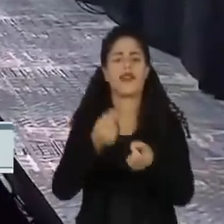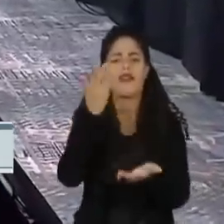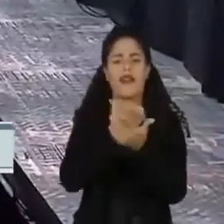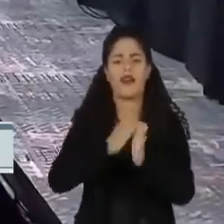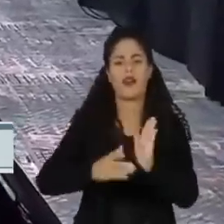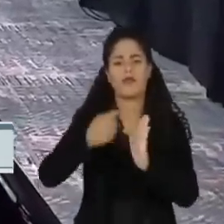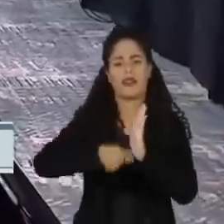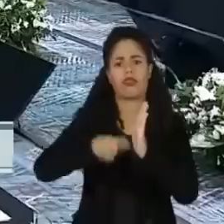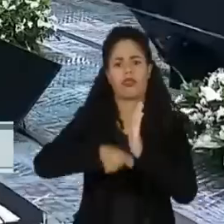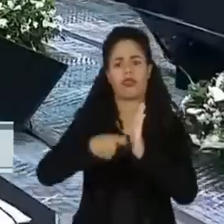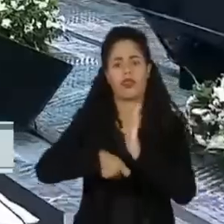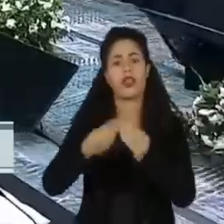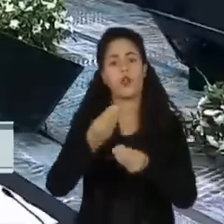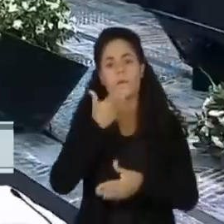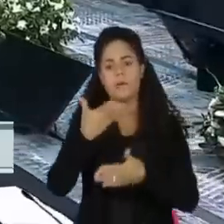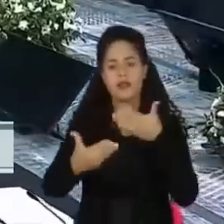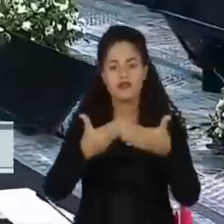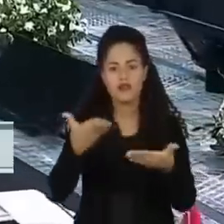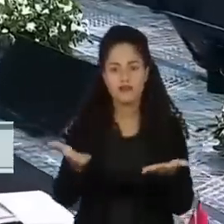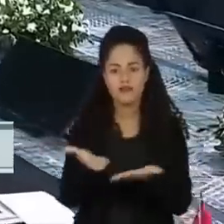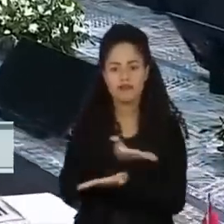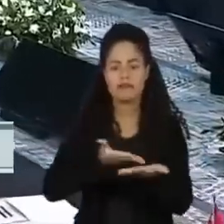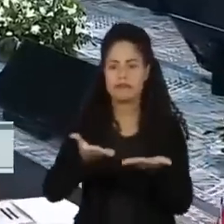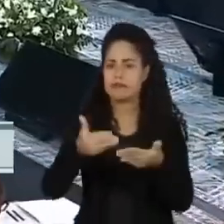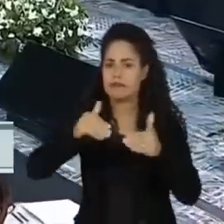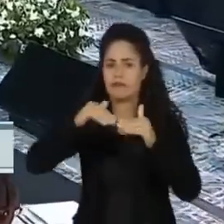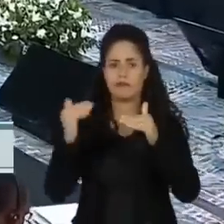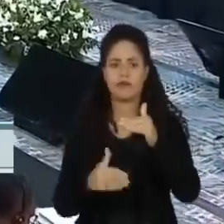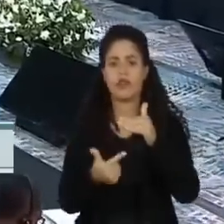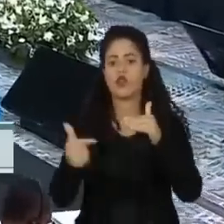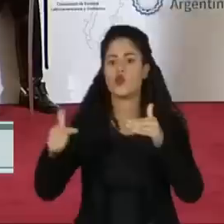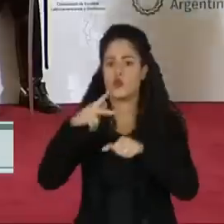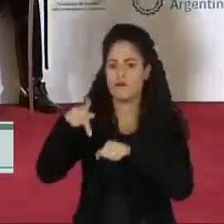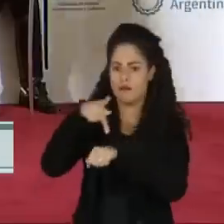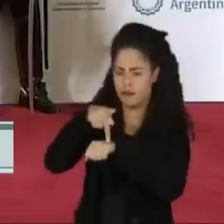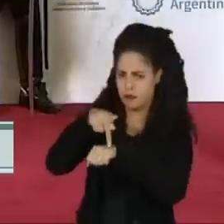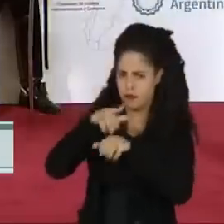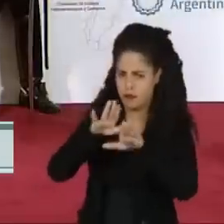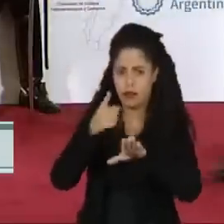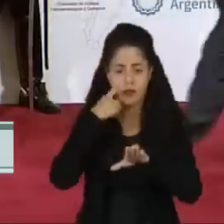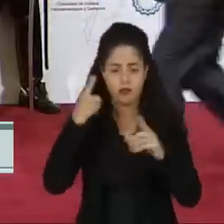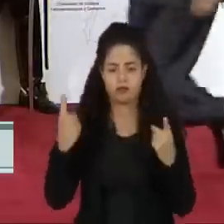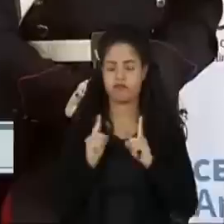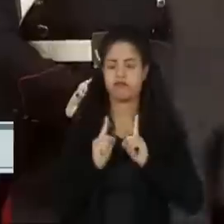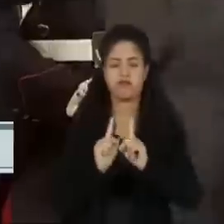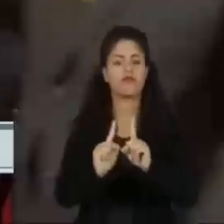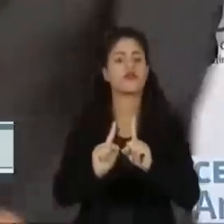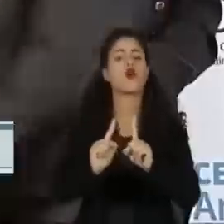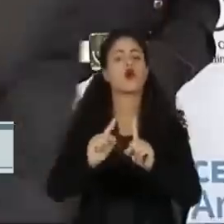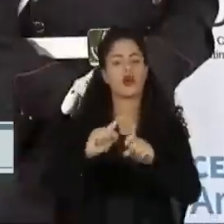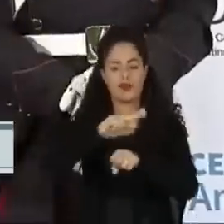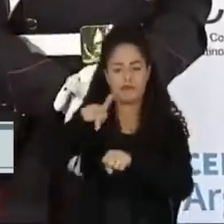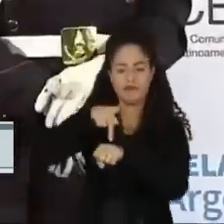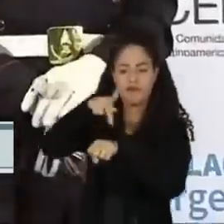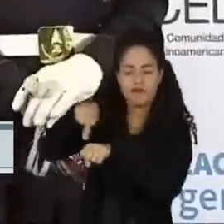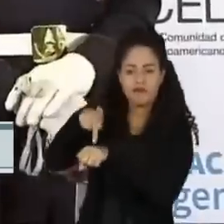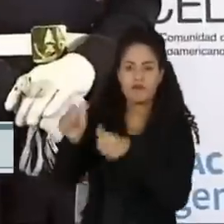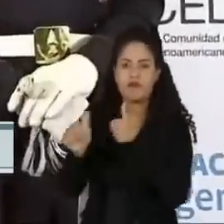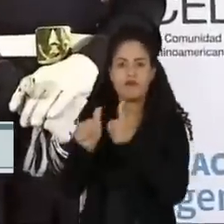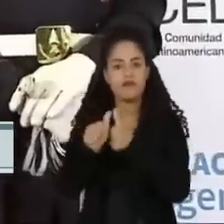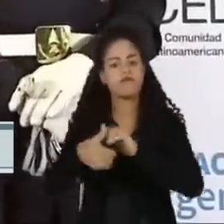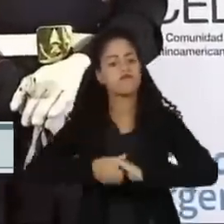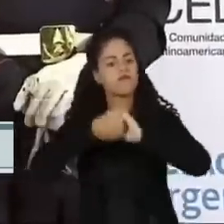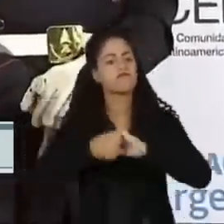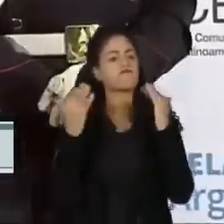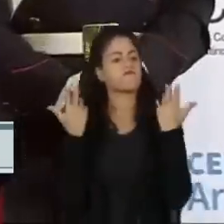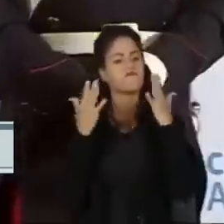tarifa única de importação gerando desvantagens para os demais países durante o encontro dos países vizinhos celebraram o retorno